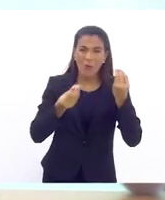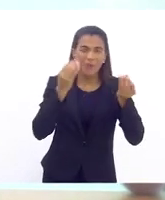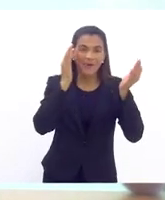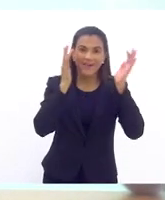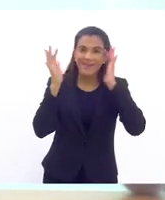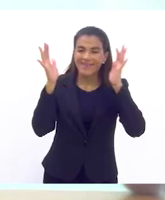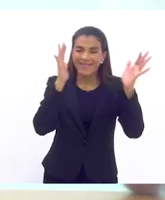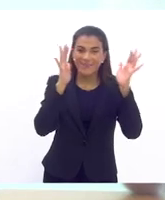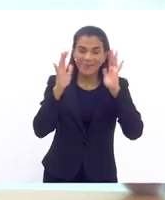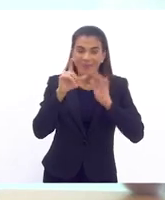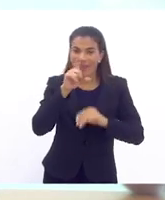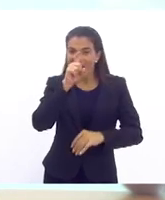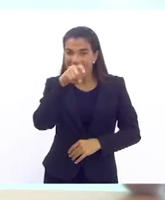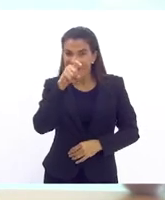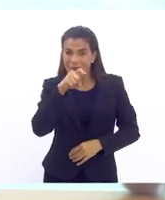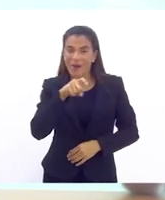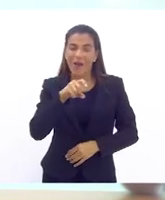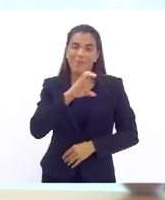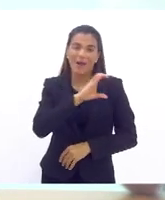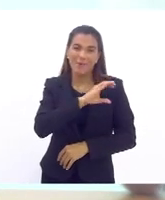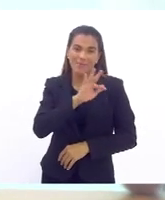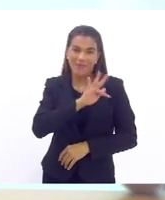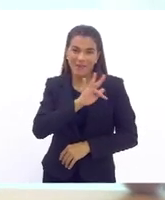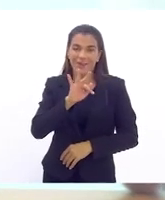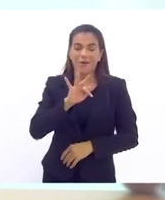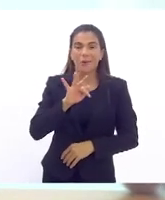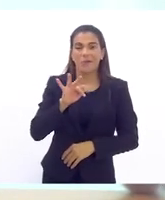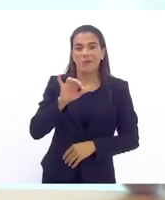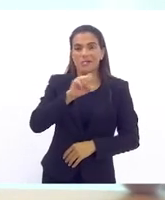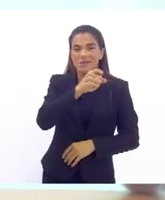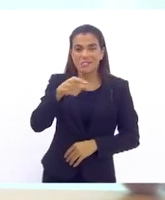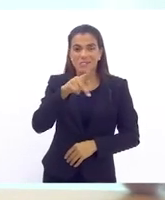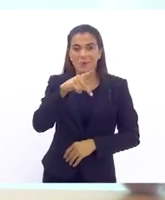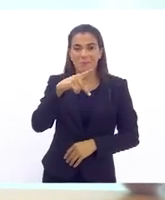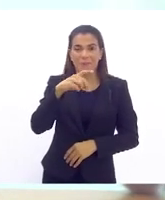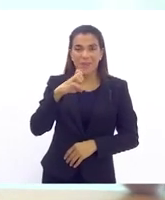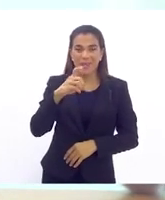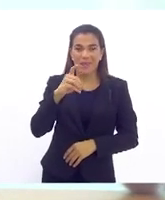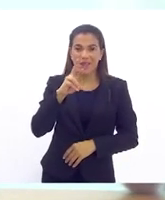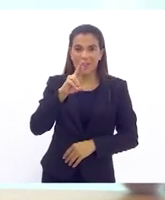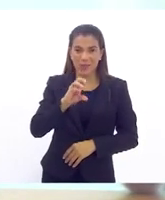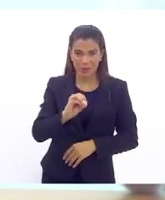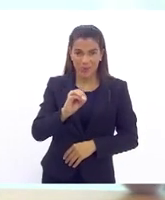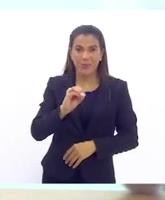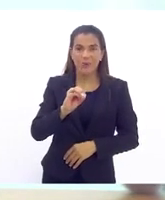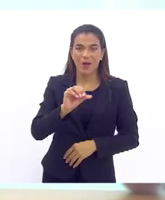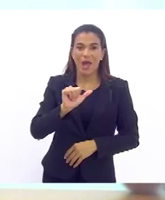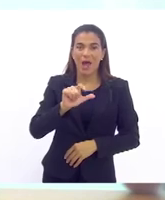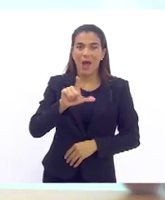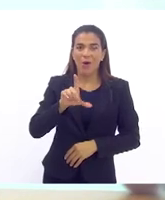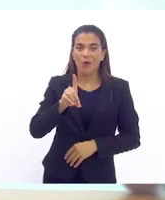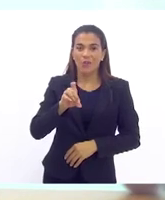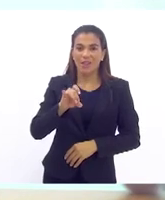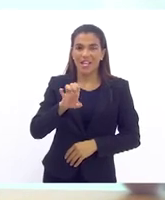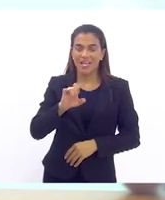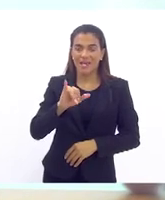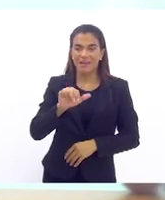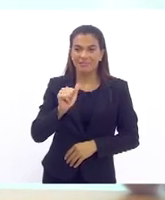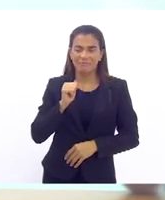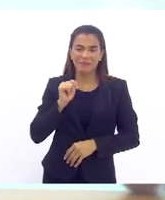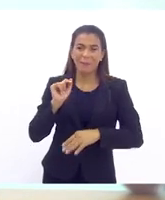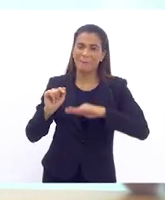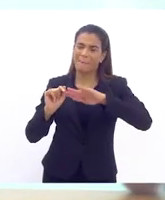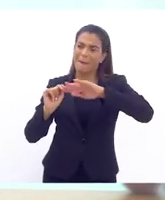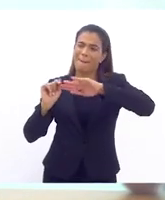ali Araruama Cabo Frio São Pedro da Aldeia entre tantos outras cidades ali da região dos lagos que não tem